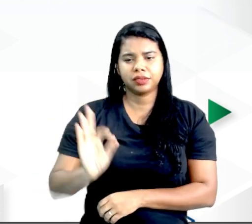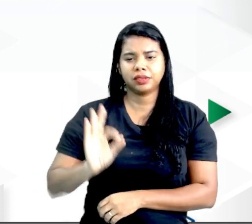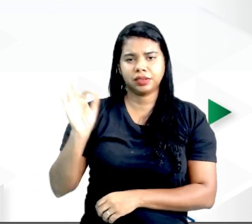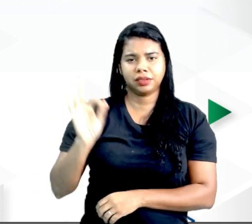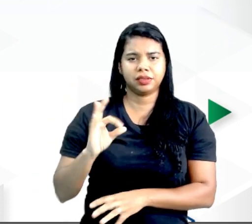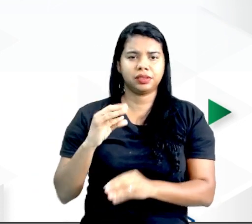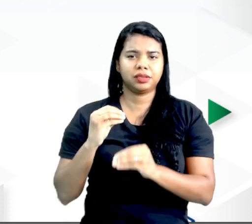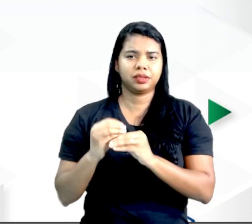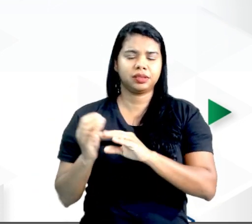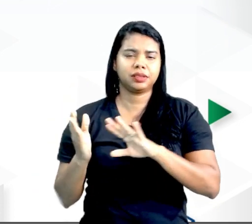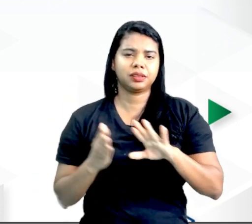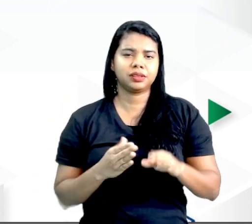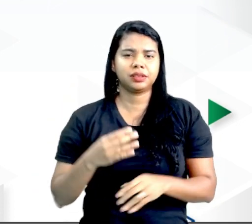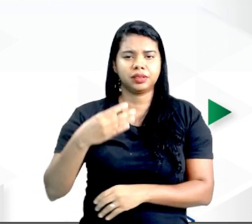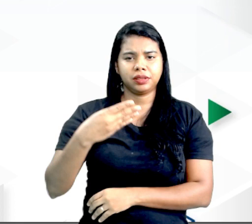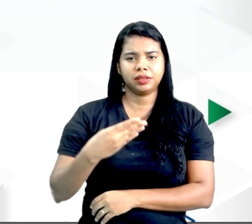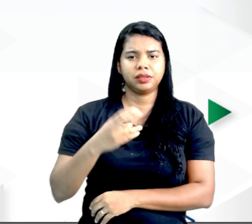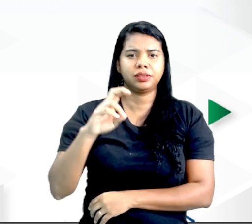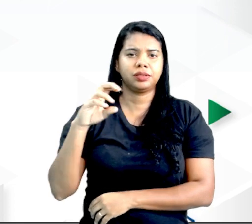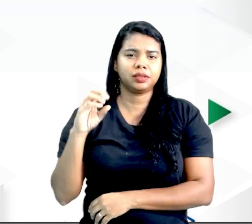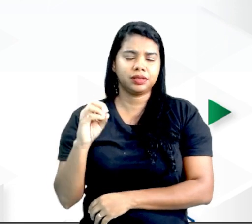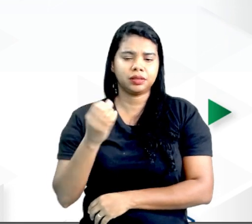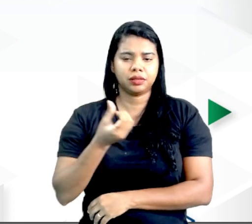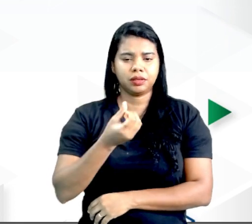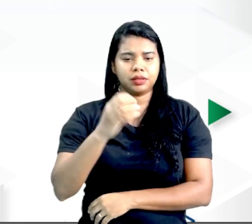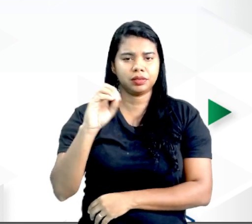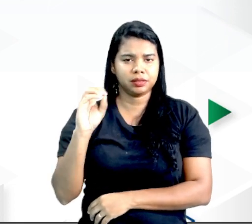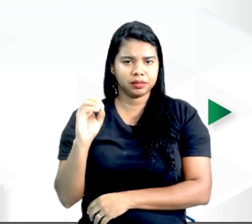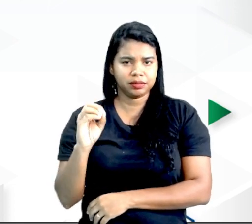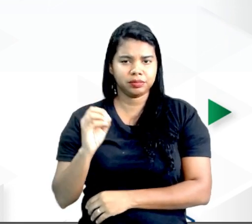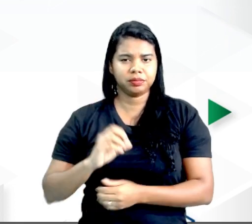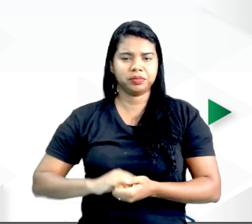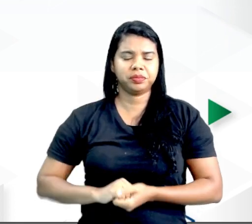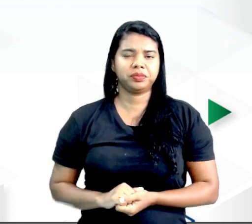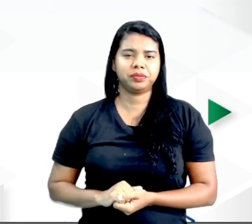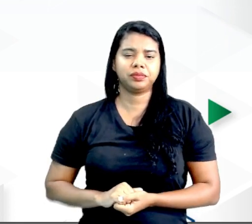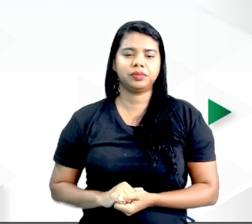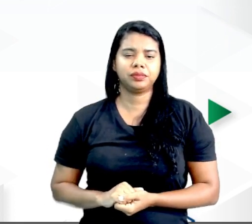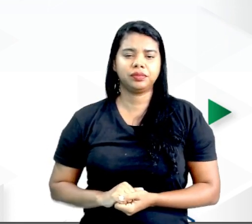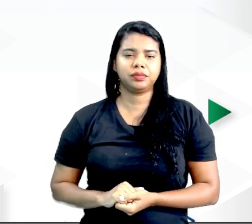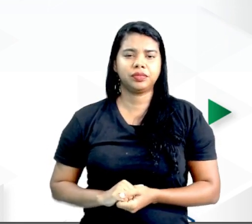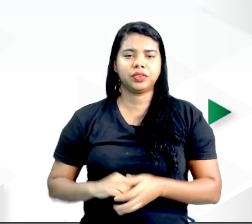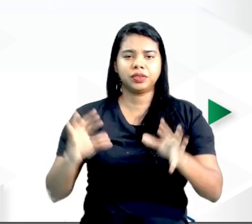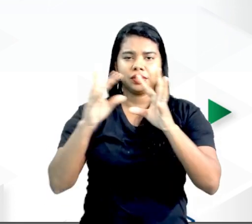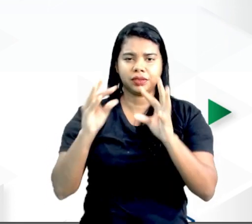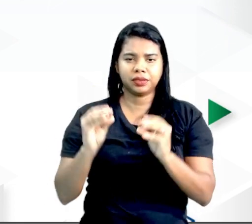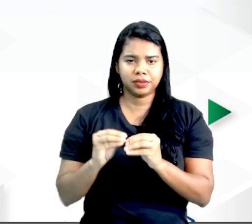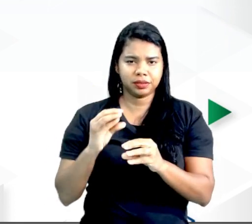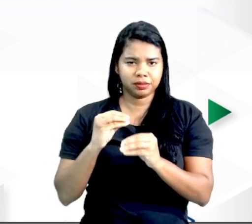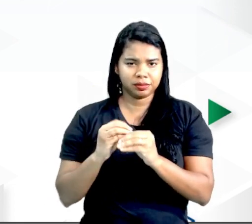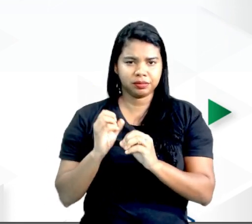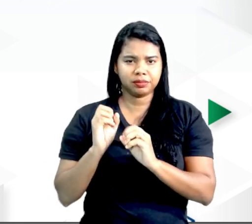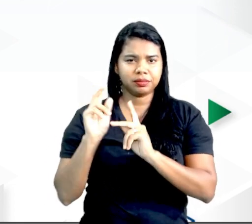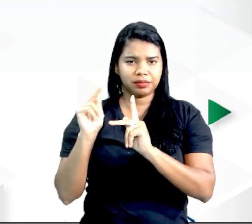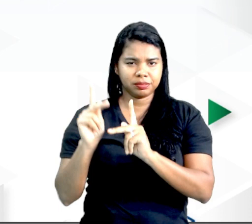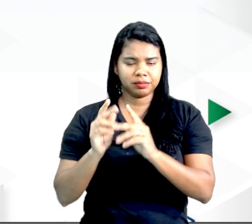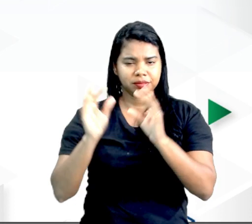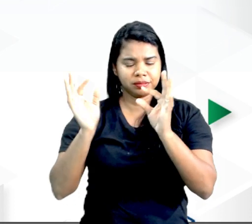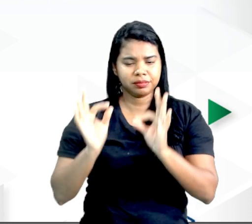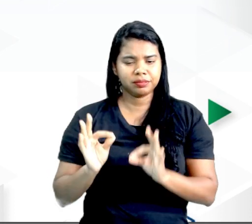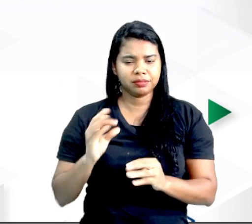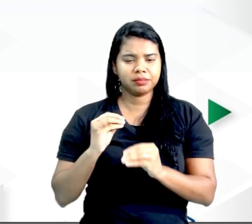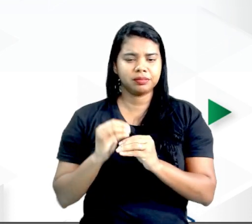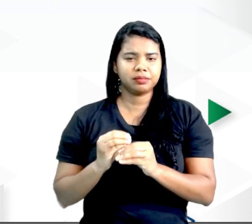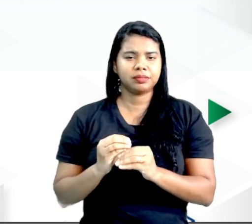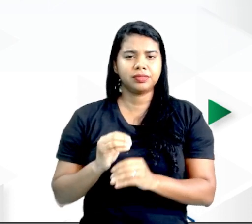percentual. 450 para 600, é o contrário, né? Por isso está inversa aí. Vamos simplificar? Beleza, tá perfeito. 450